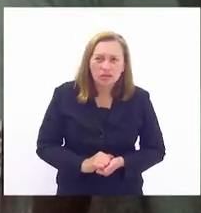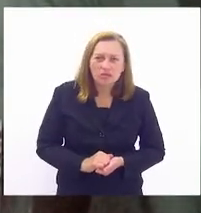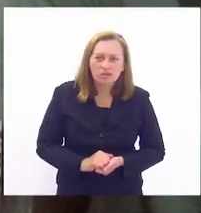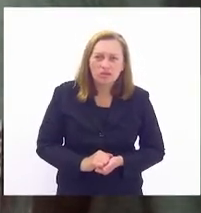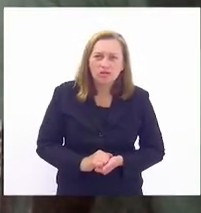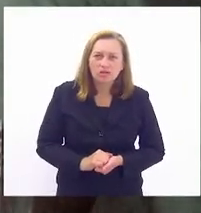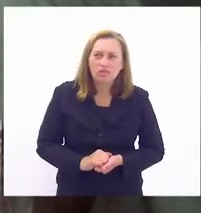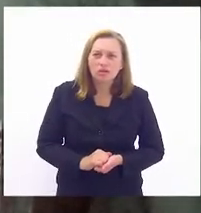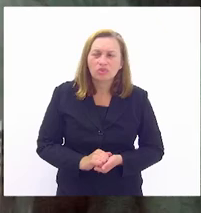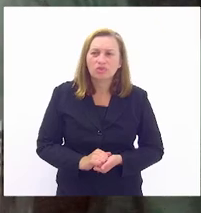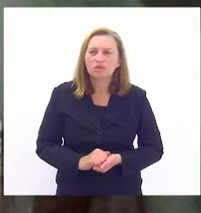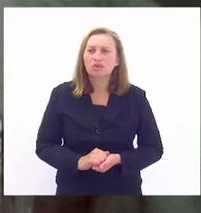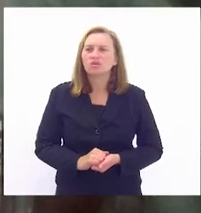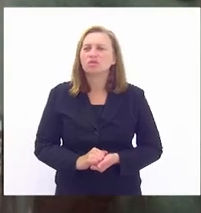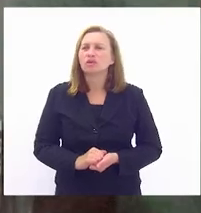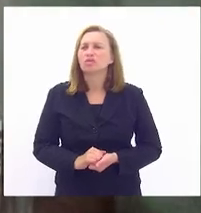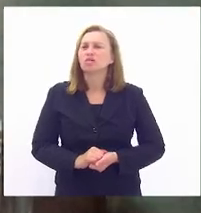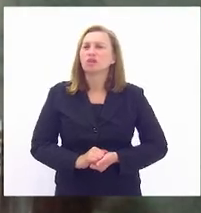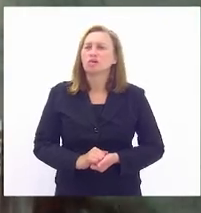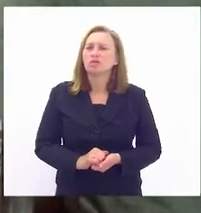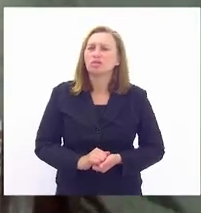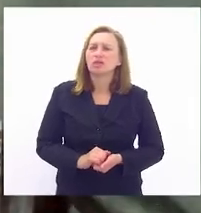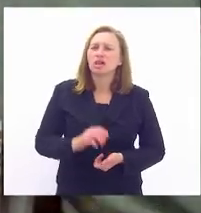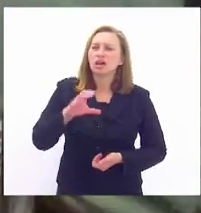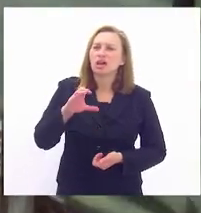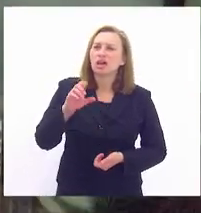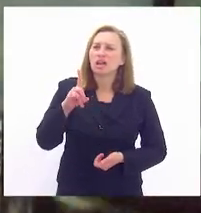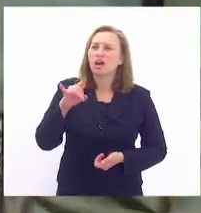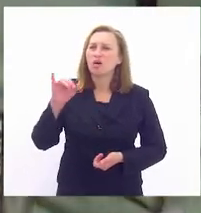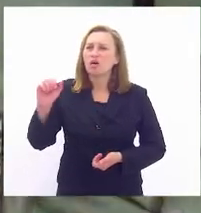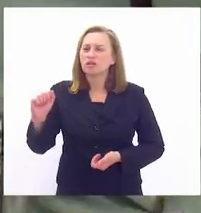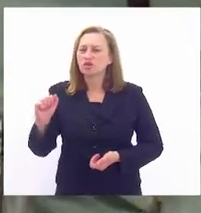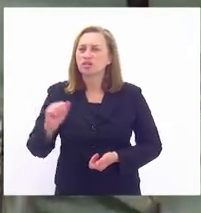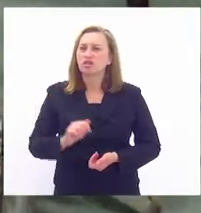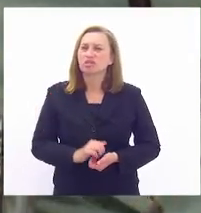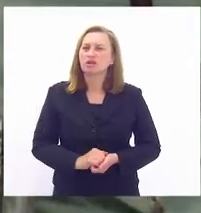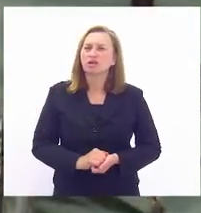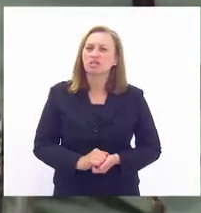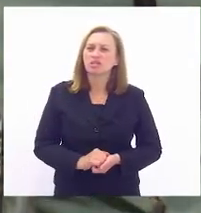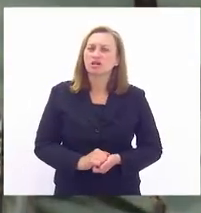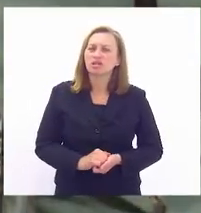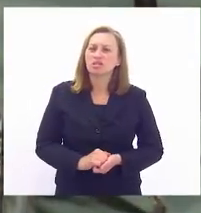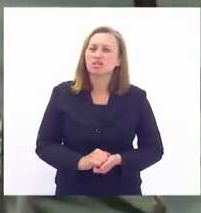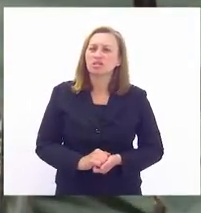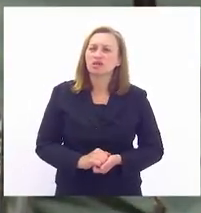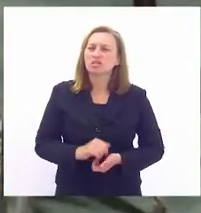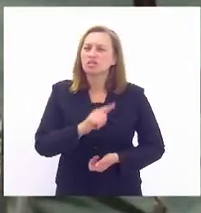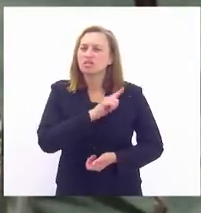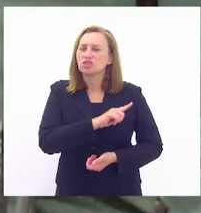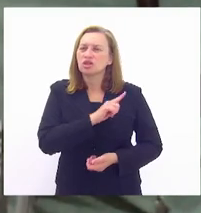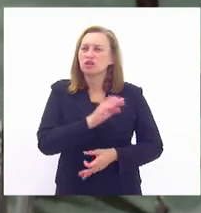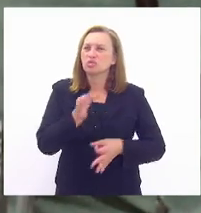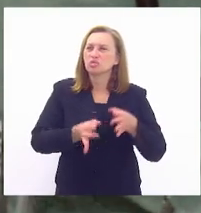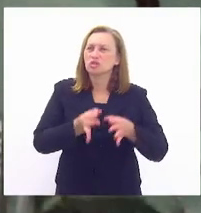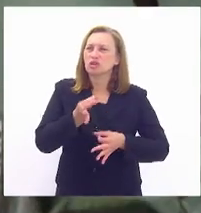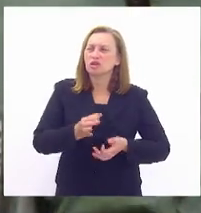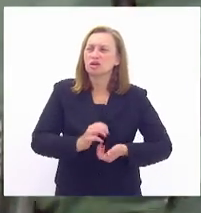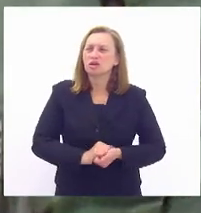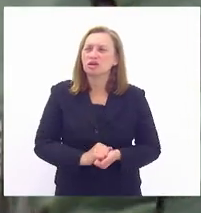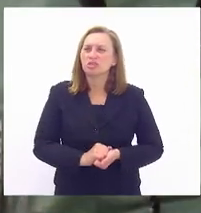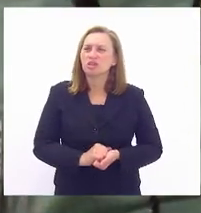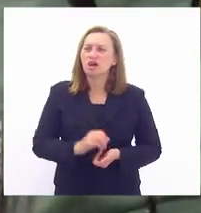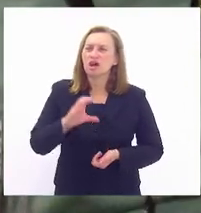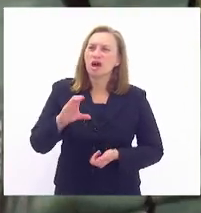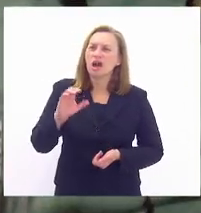Levante Popular de Juventude. Cláudia Cunha Fragoso, da Rasco, gerente jurídica.